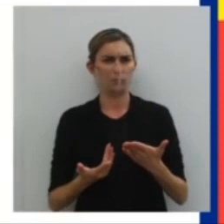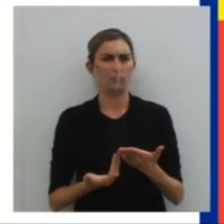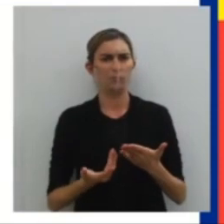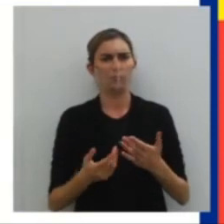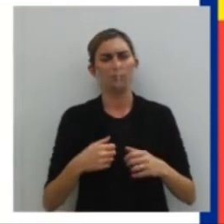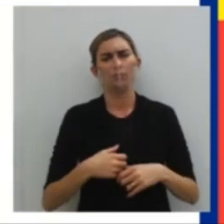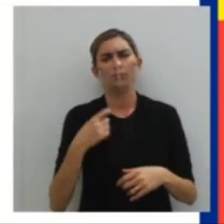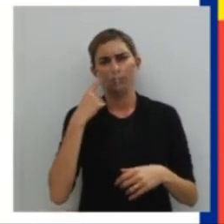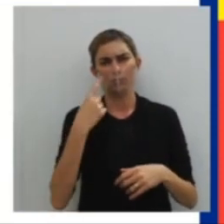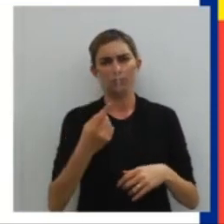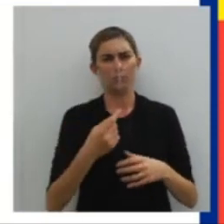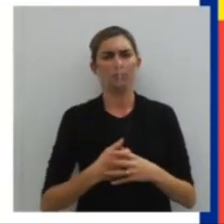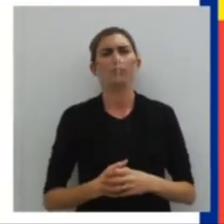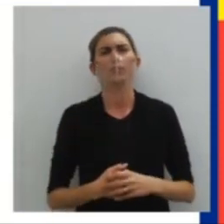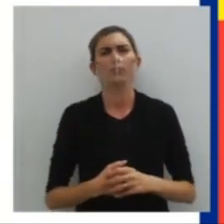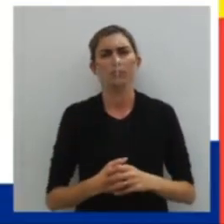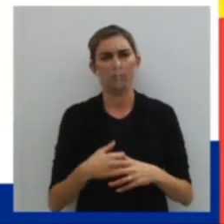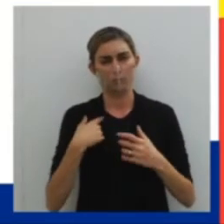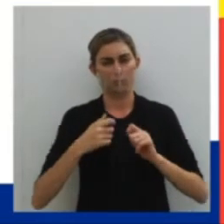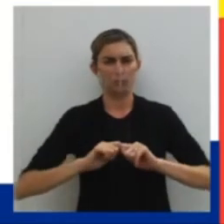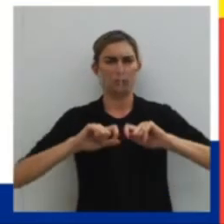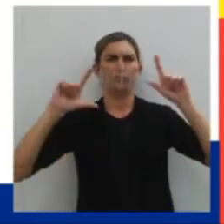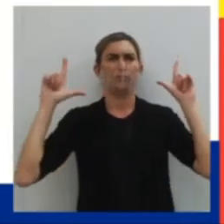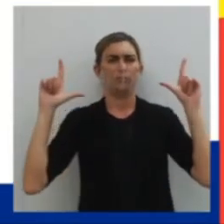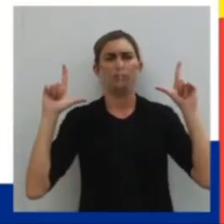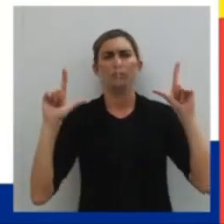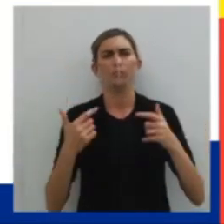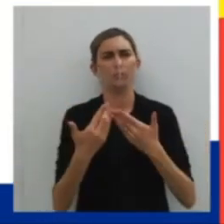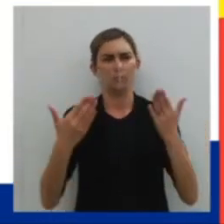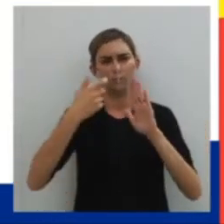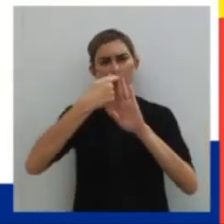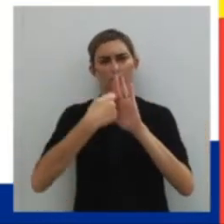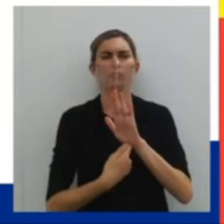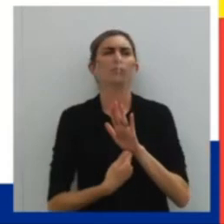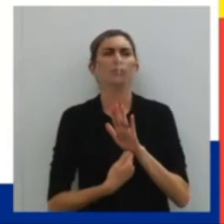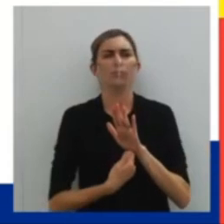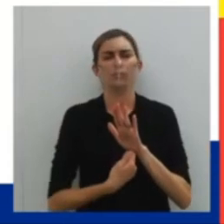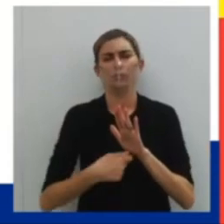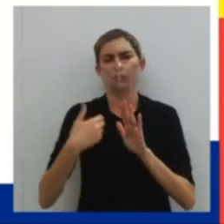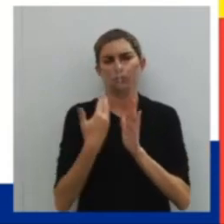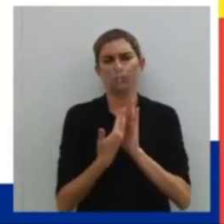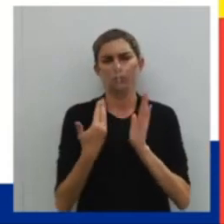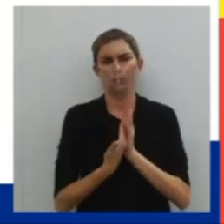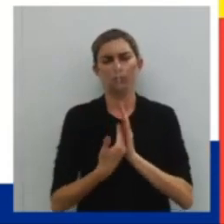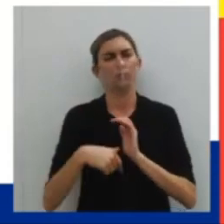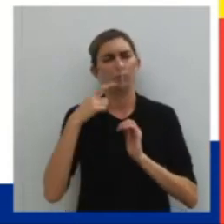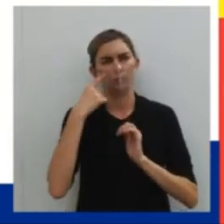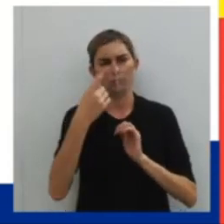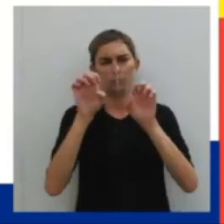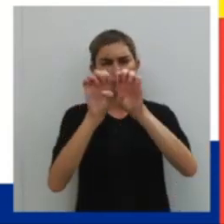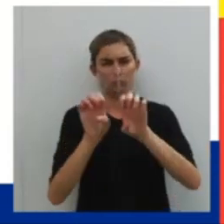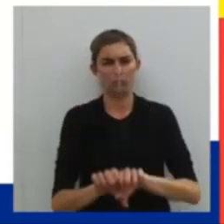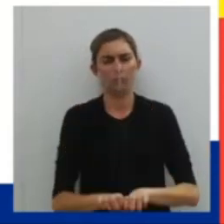aqui. Agora cortou para a tela geral conosco e o roteiro da aula de hoje vai seguir a seguinte estrutura.